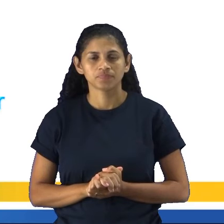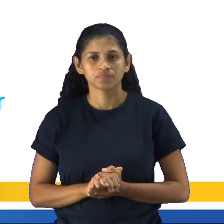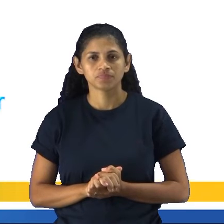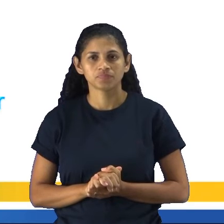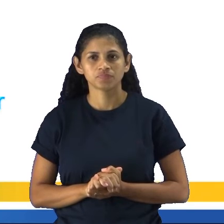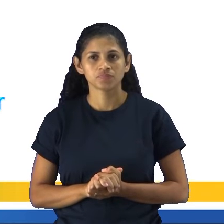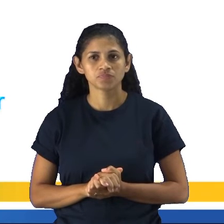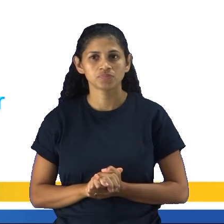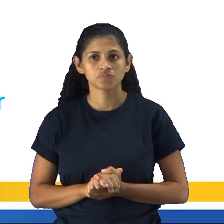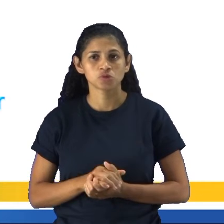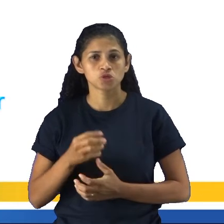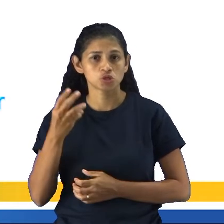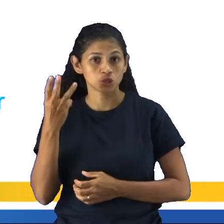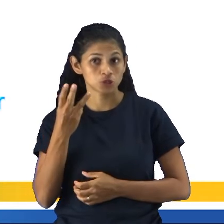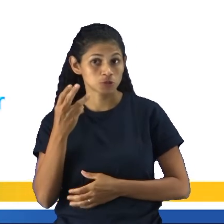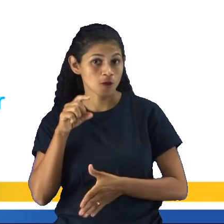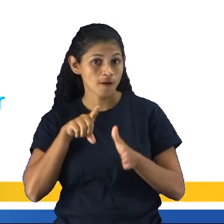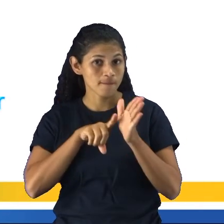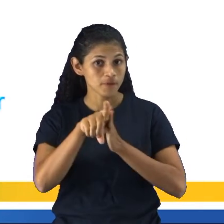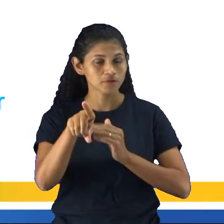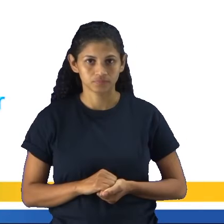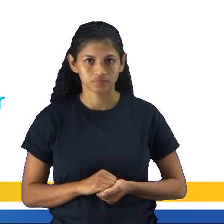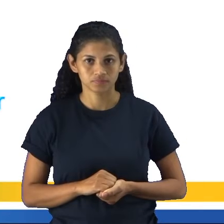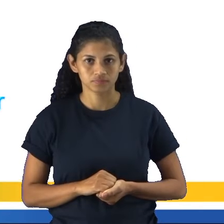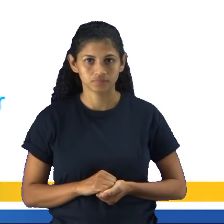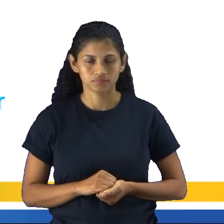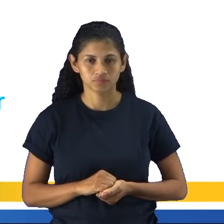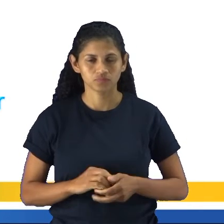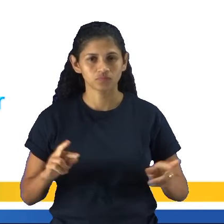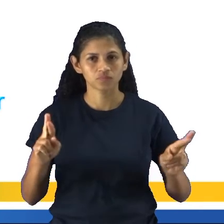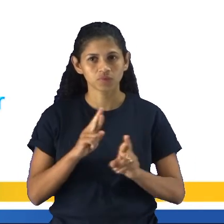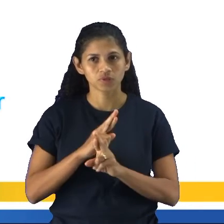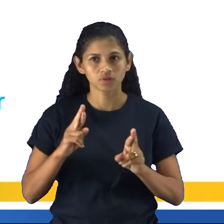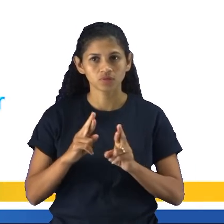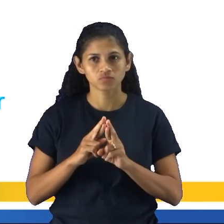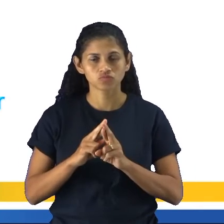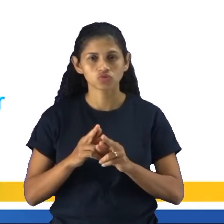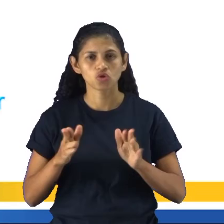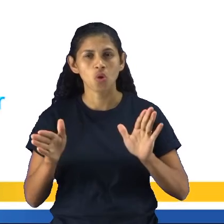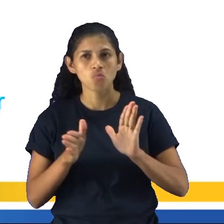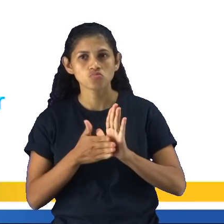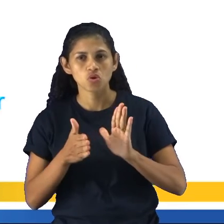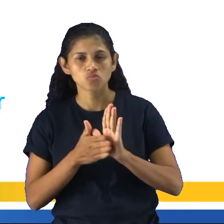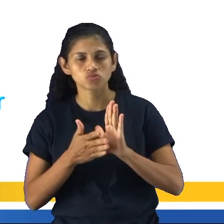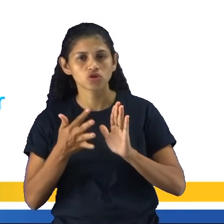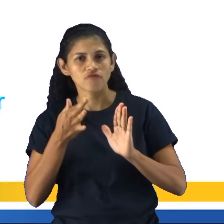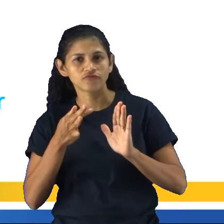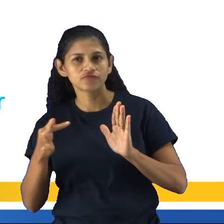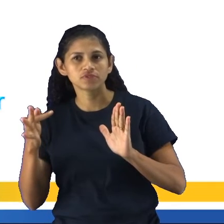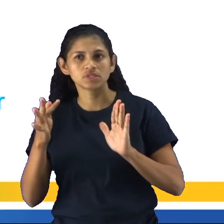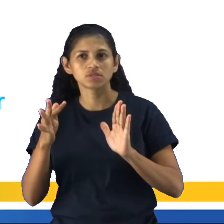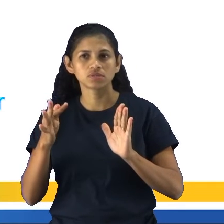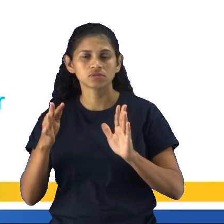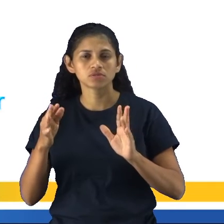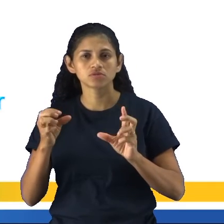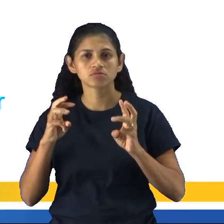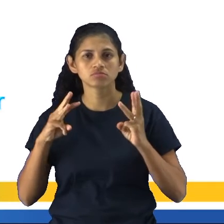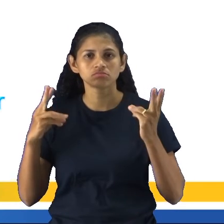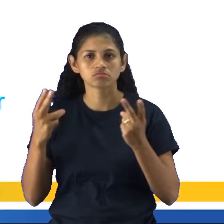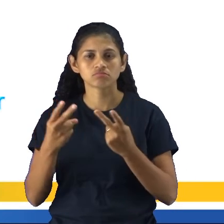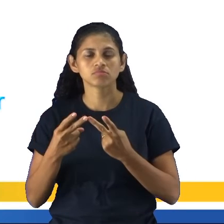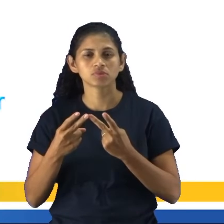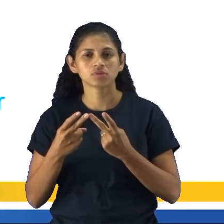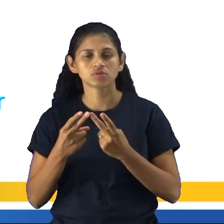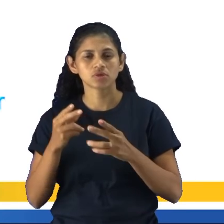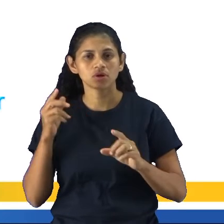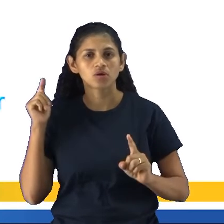E para a gente finalizar, né, nós vamos fazer essas. Relacione a propriedade física da matéria à sua